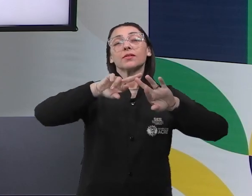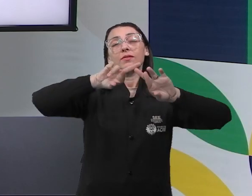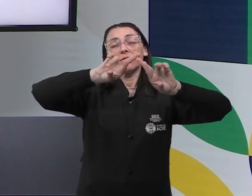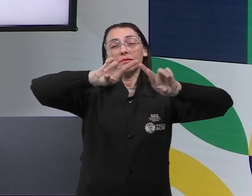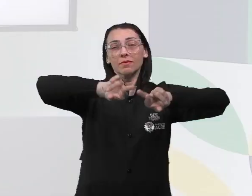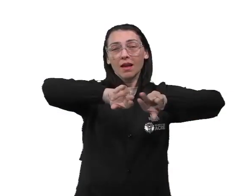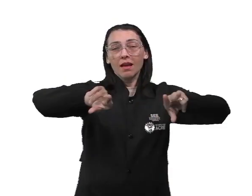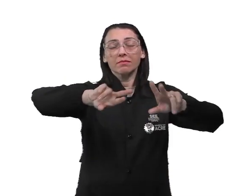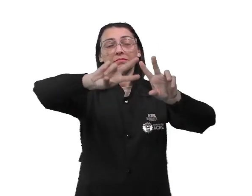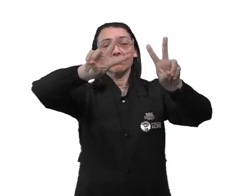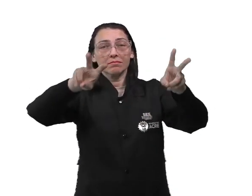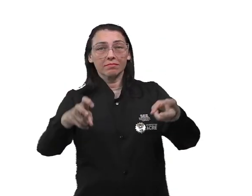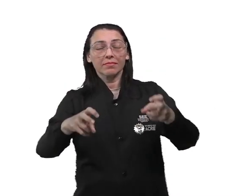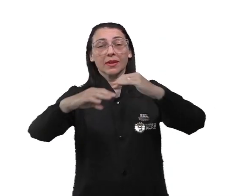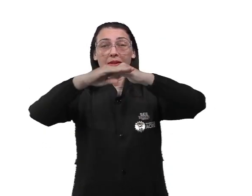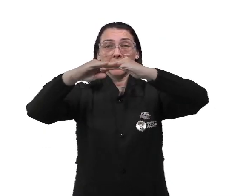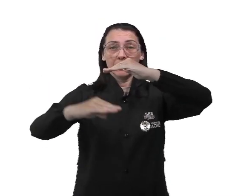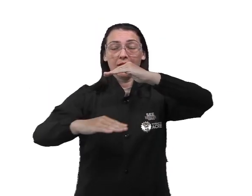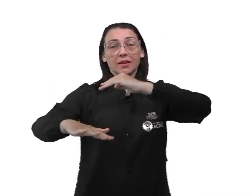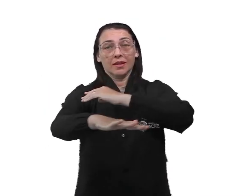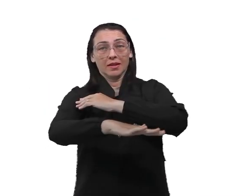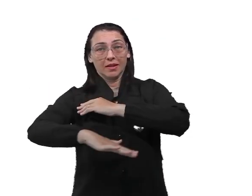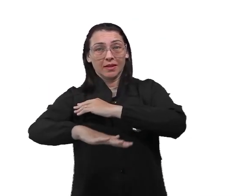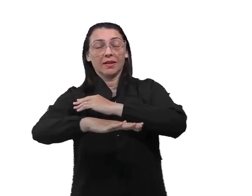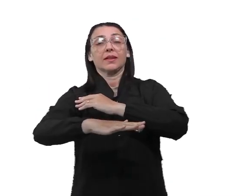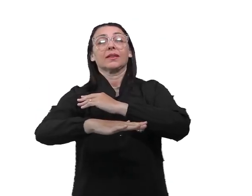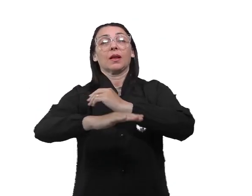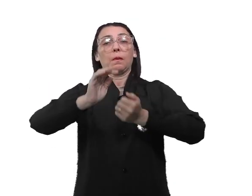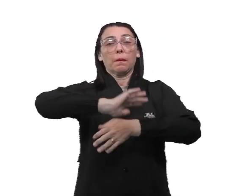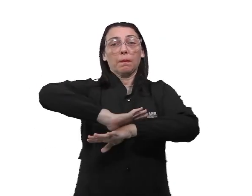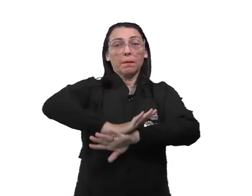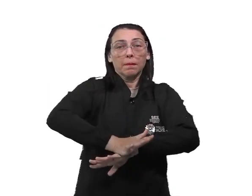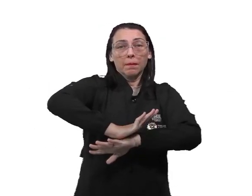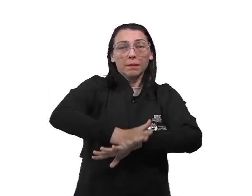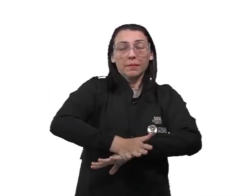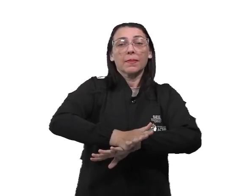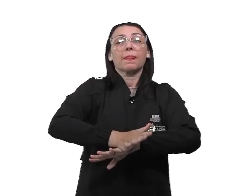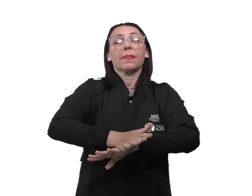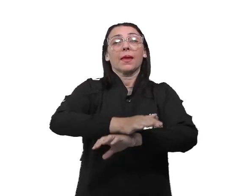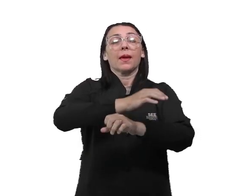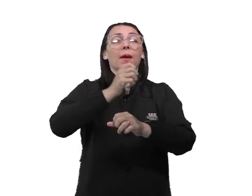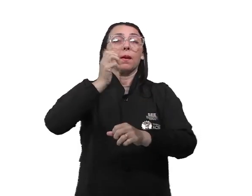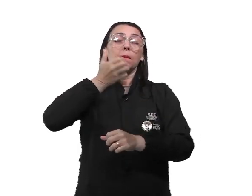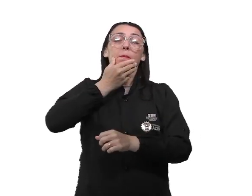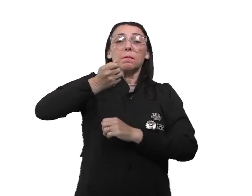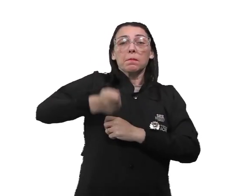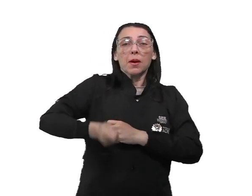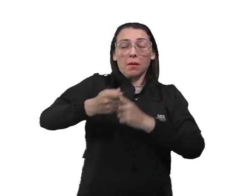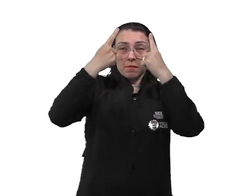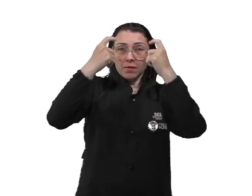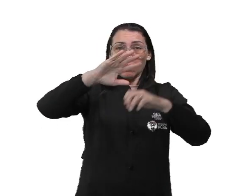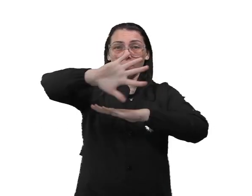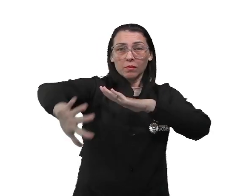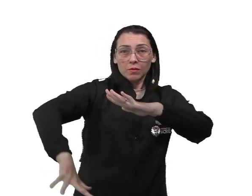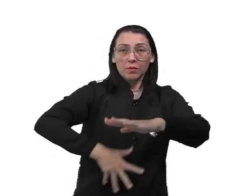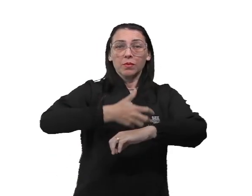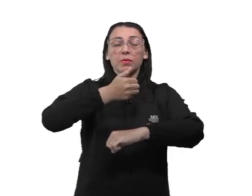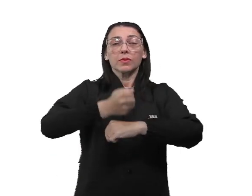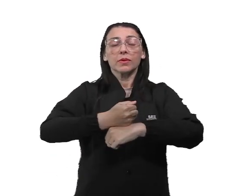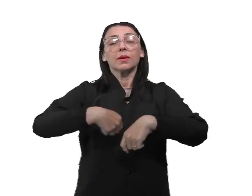só na tela. Desigualdade social, discriminação racial, machismo, violência, corrupção